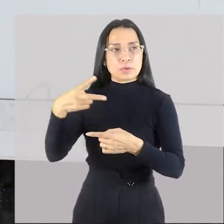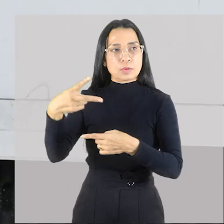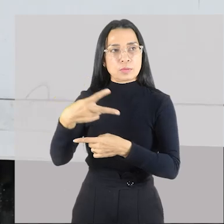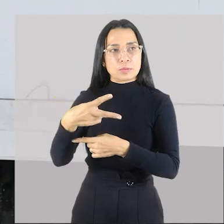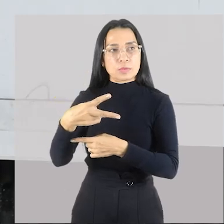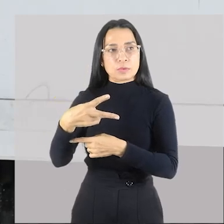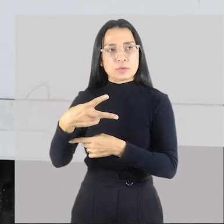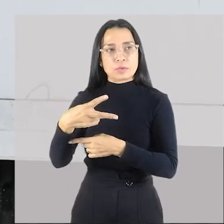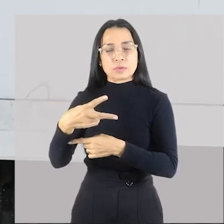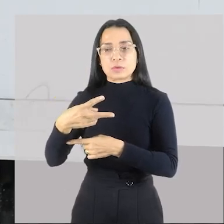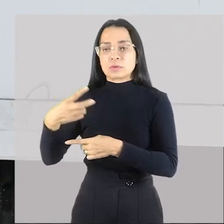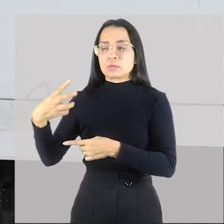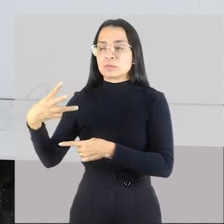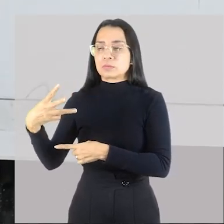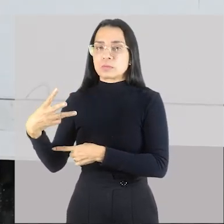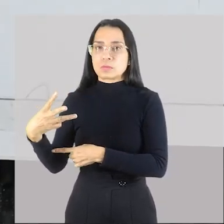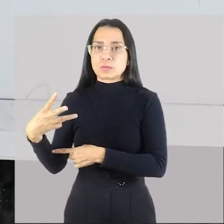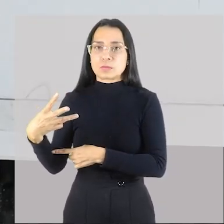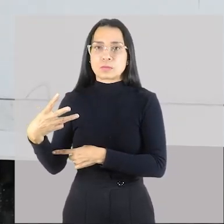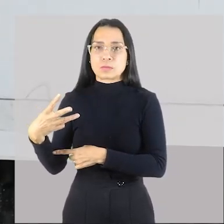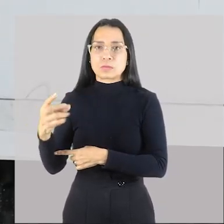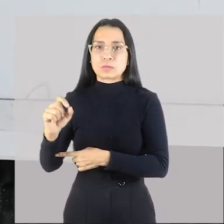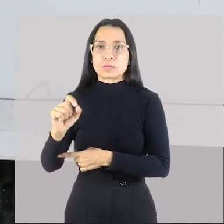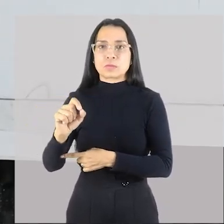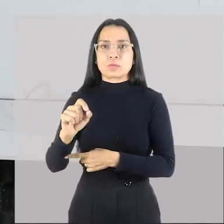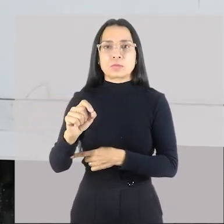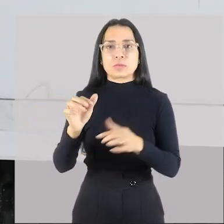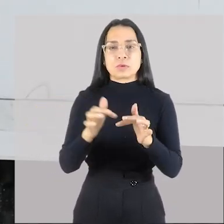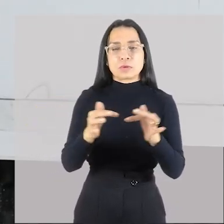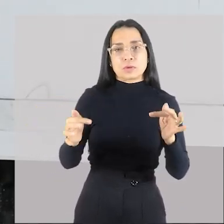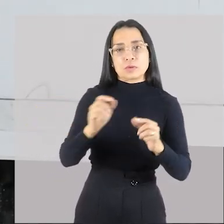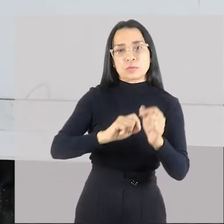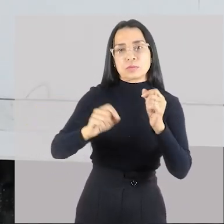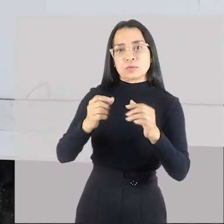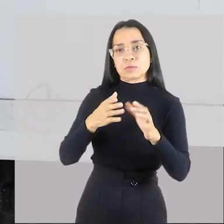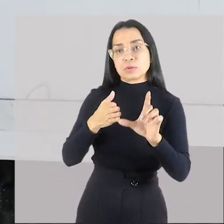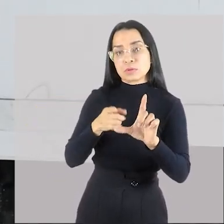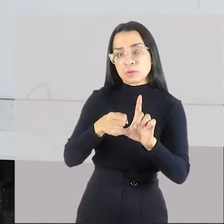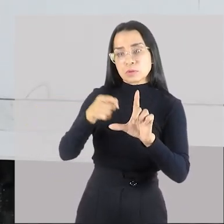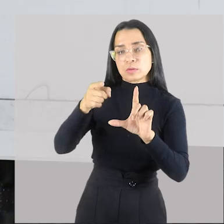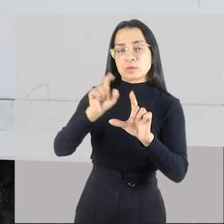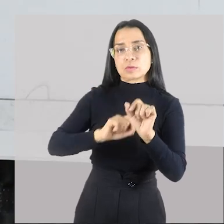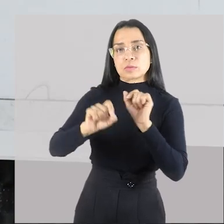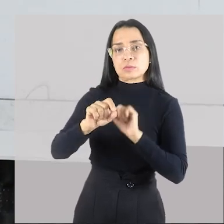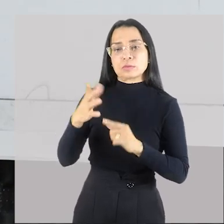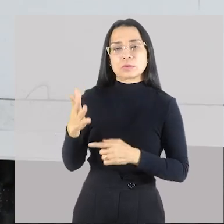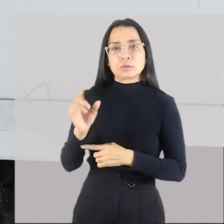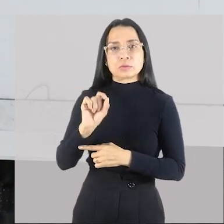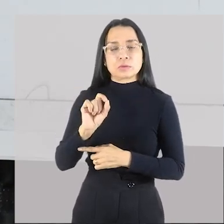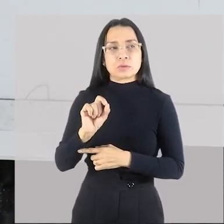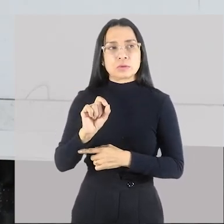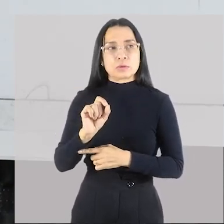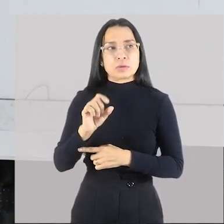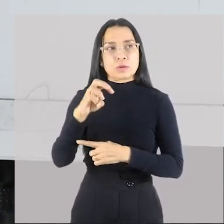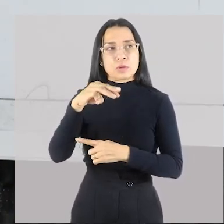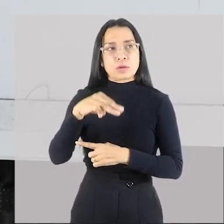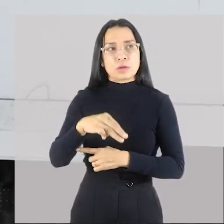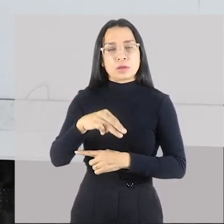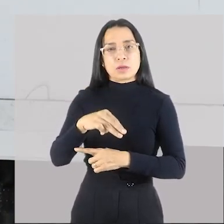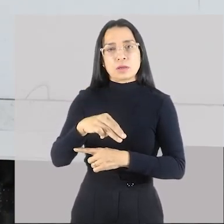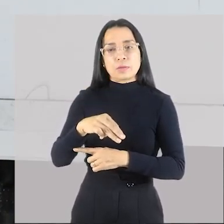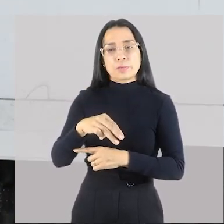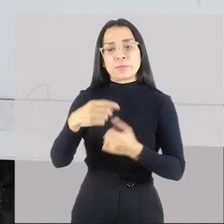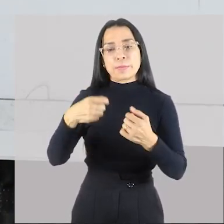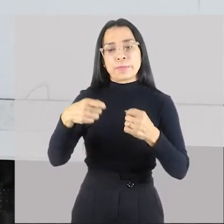que 3. Então, para que essa função seja crescente, esse m tem que ser maior do que